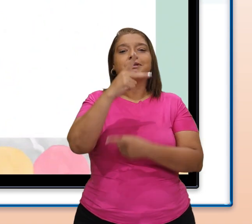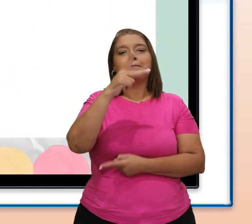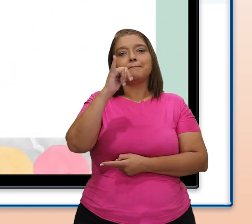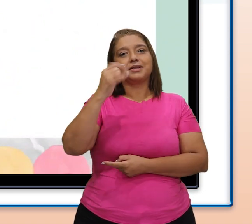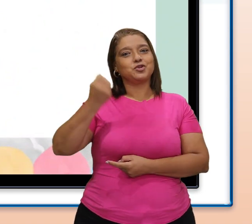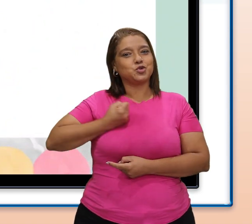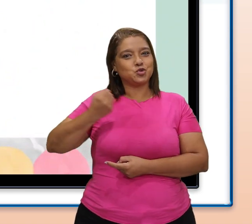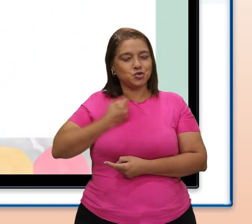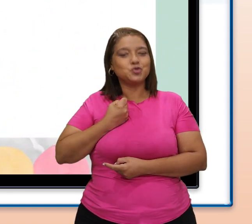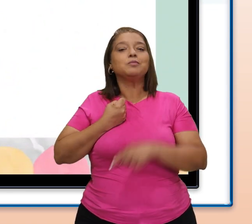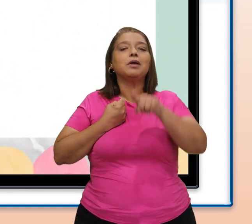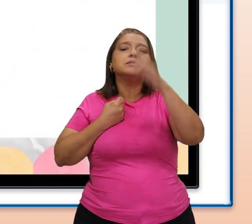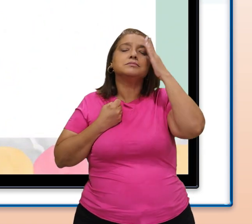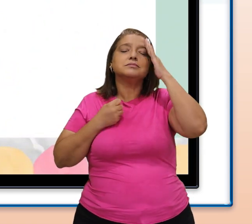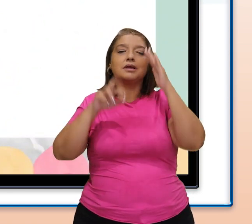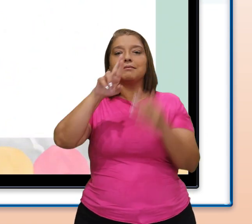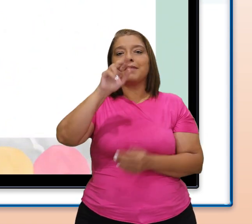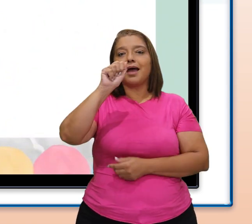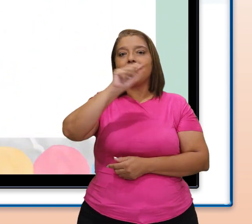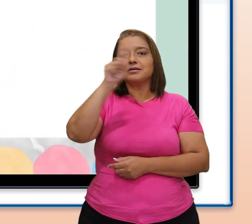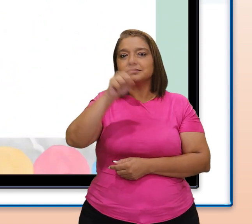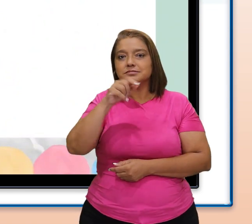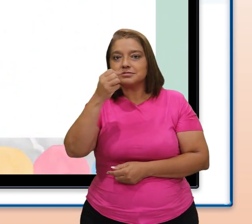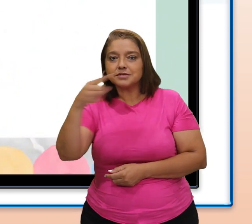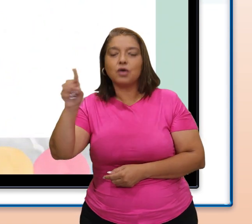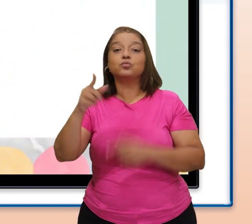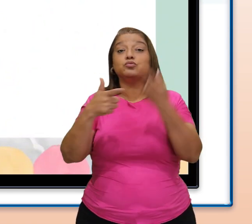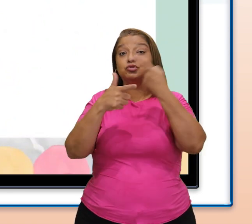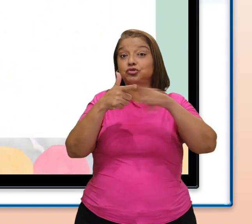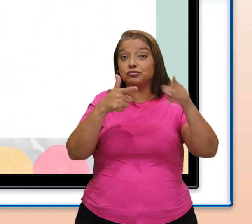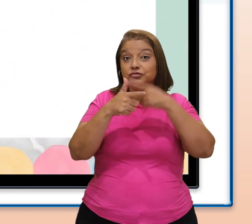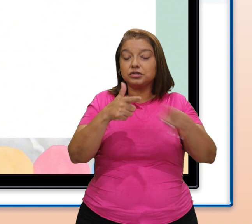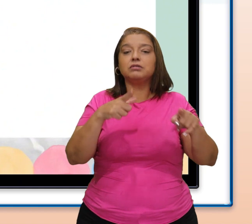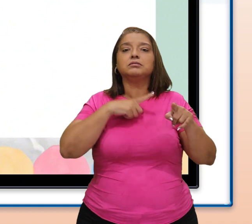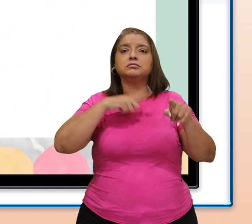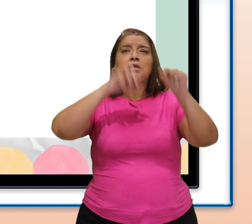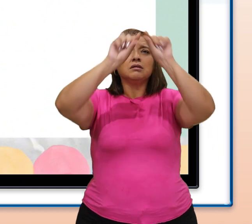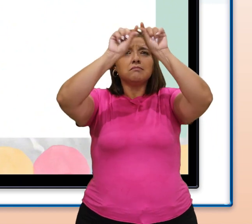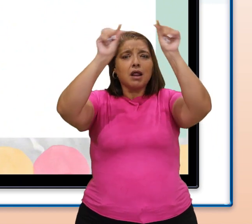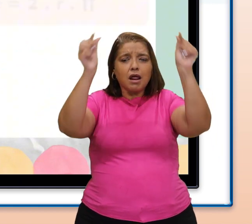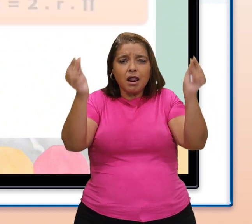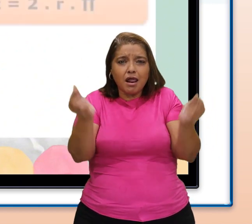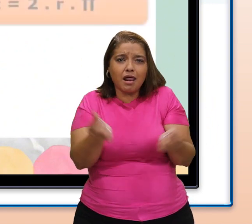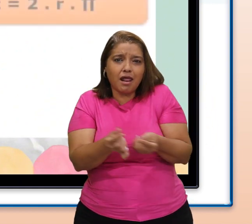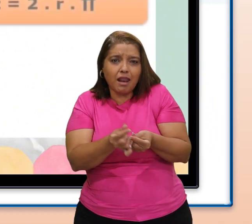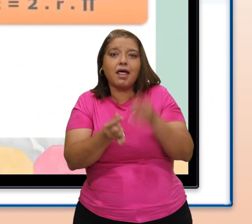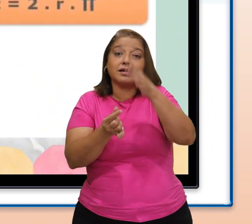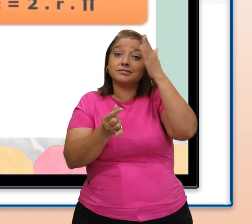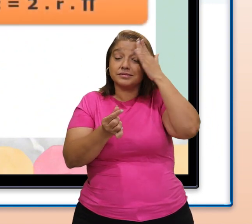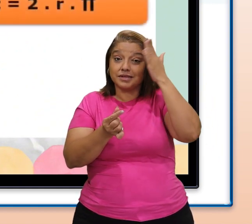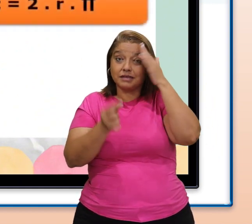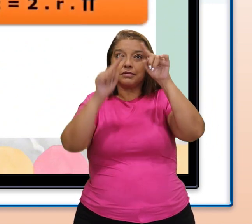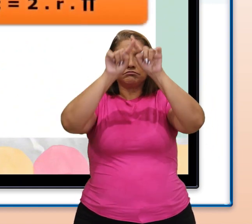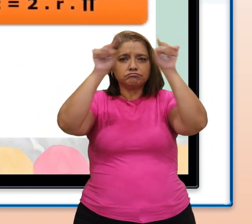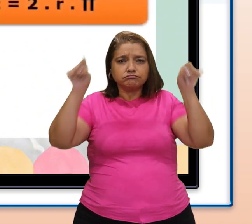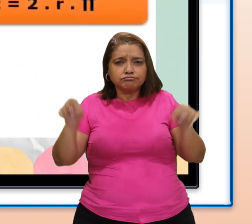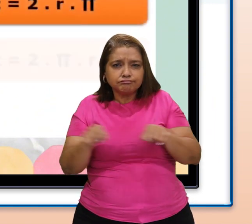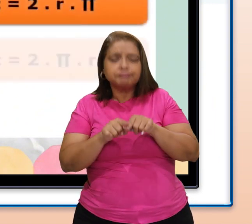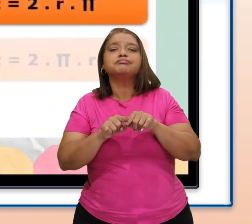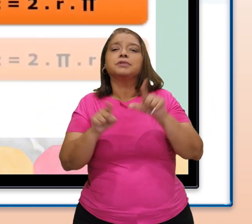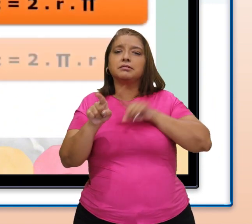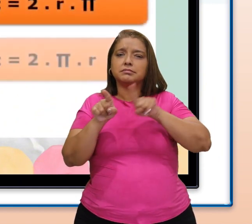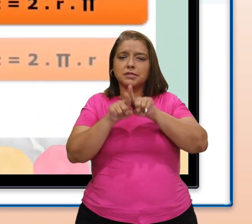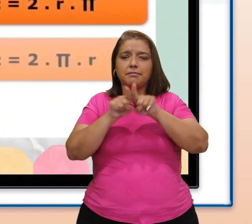é obtido através da razão, divisão, entre o comprimento da circunferência, medida de seu contorno, pelo